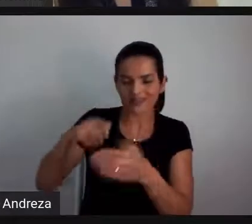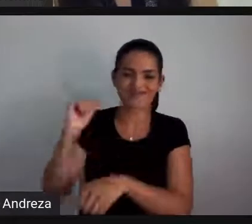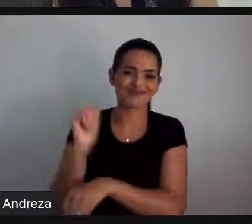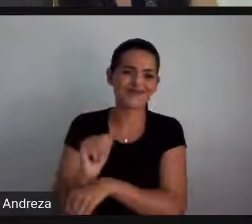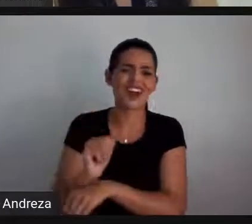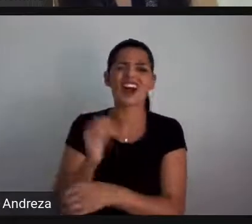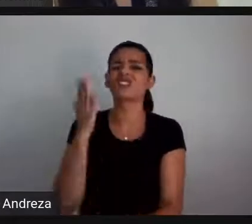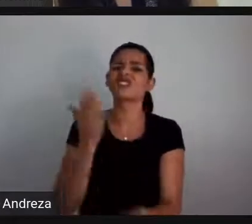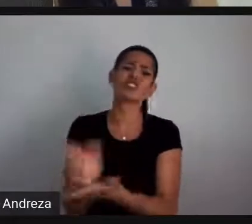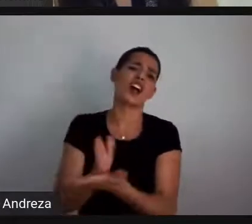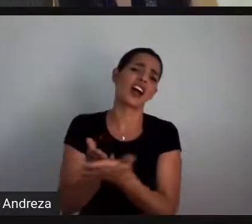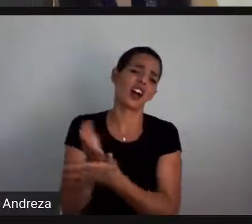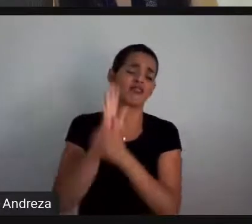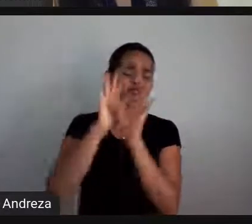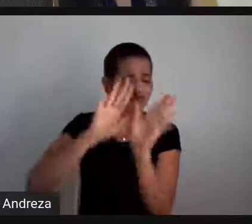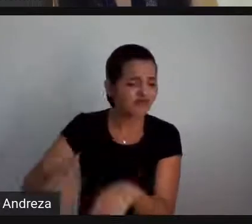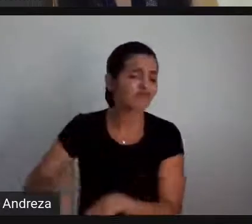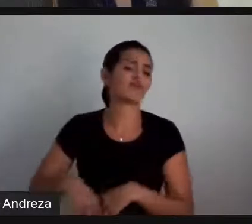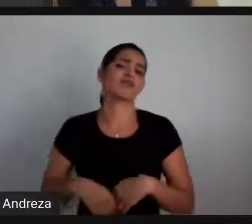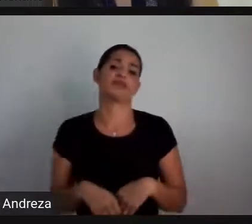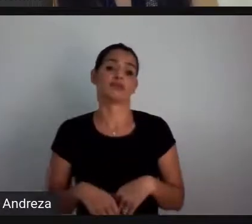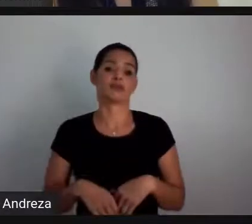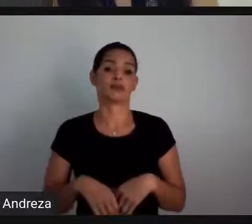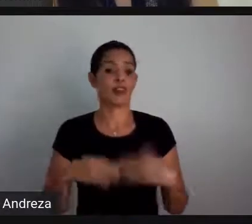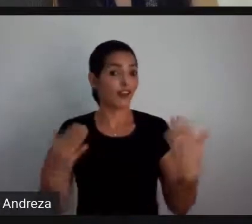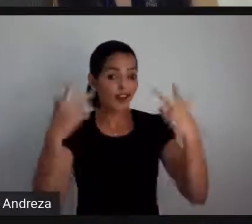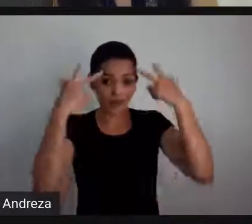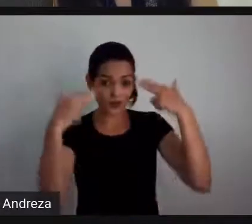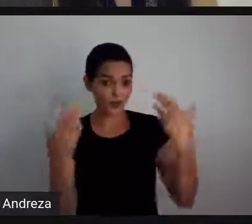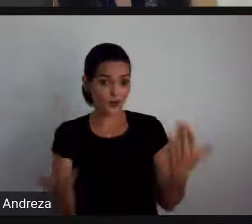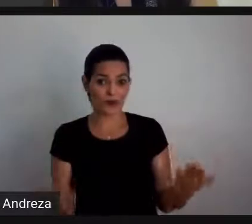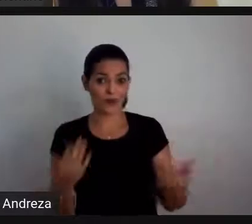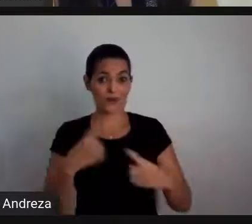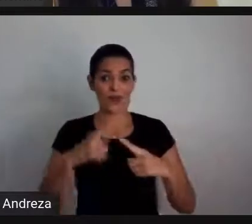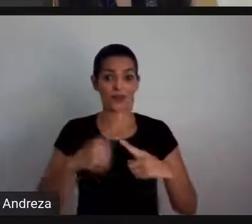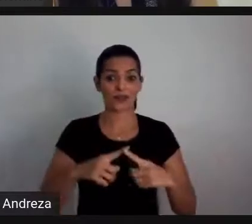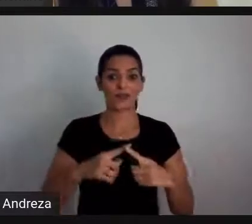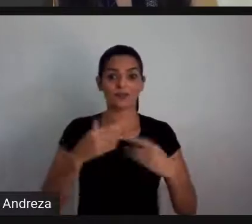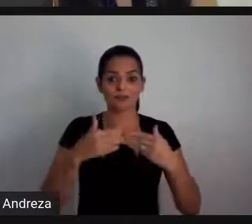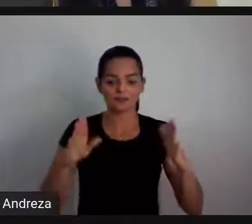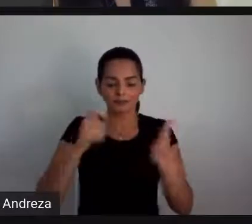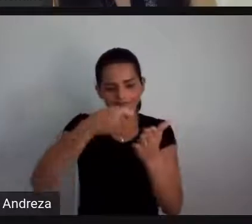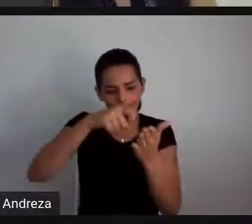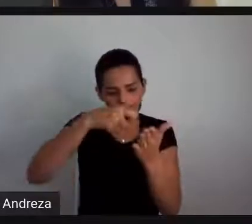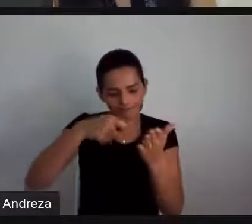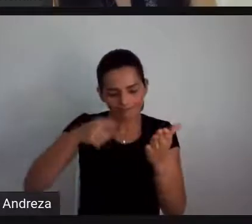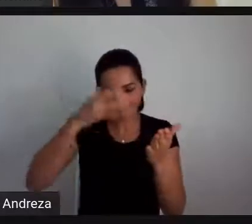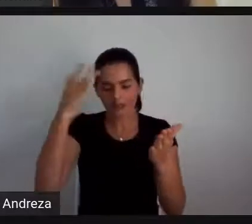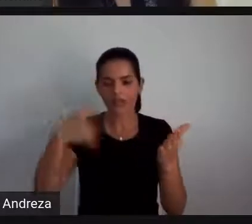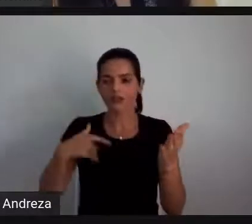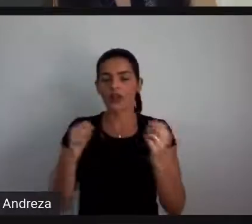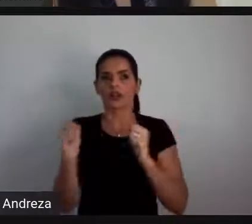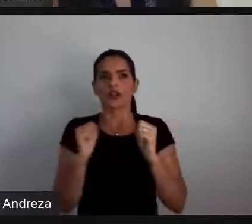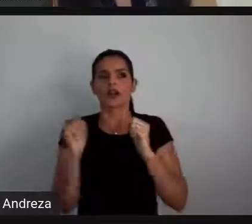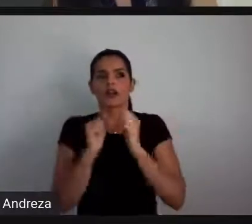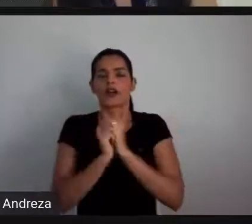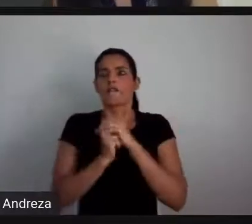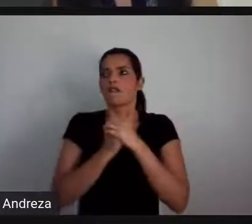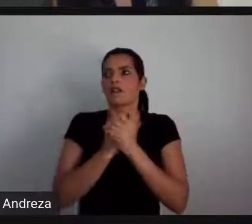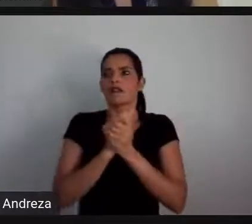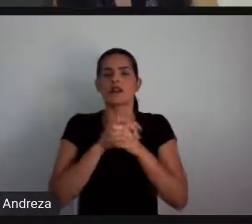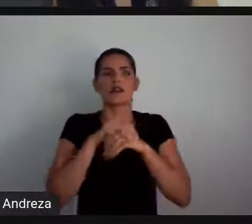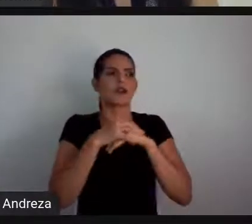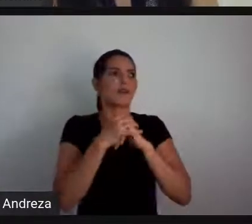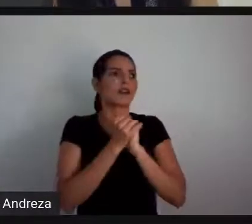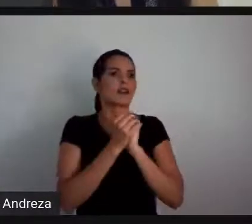muito chato ficar anotando, e é muito natural, porque na hora que a gente começa a anotar, algumas pessoas ficam muito ansiosas, né? E aí a gente precisa